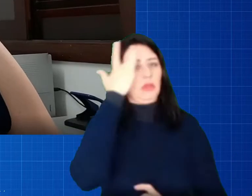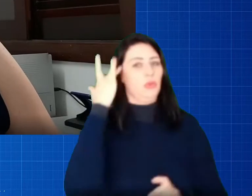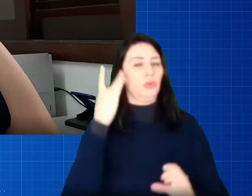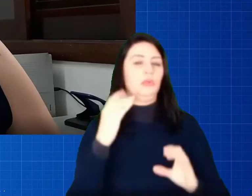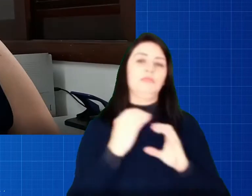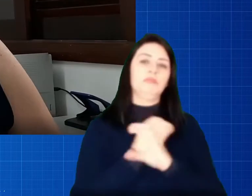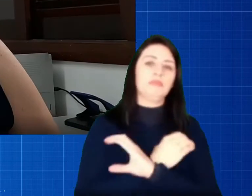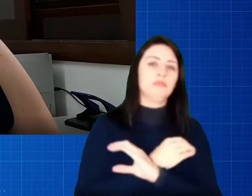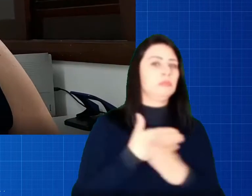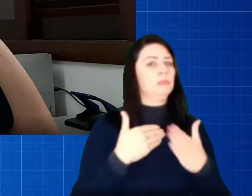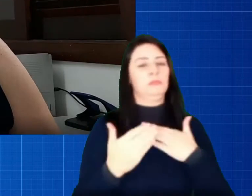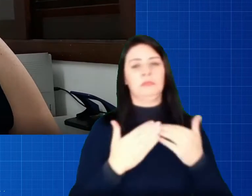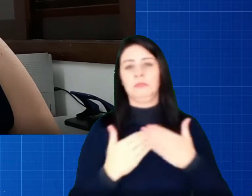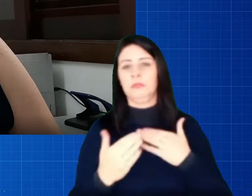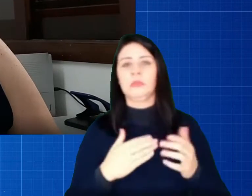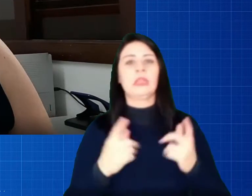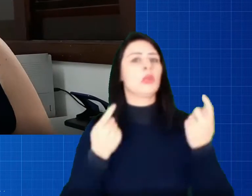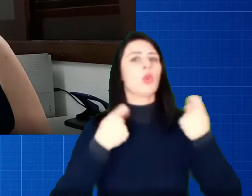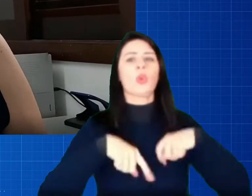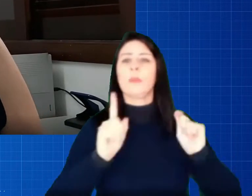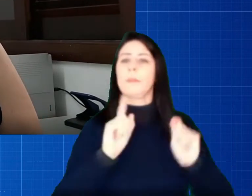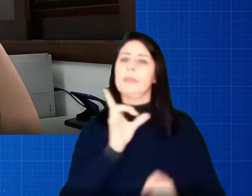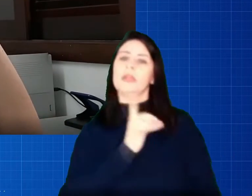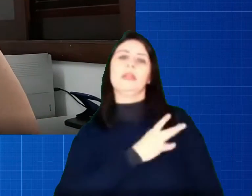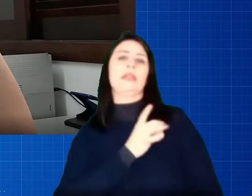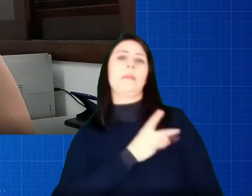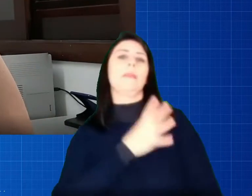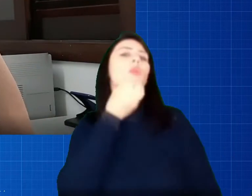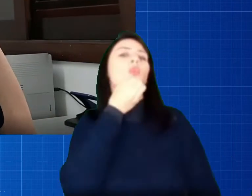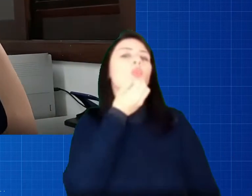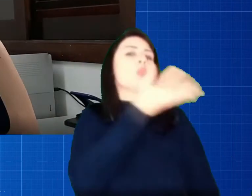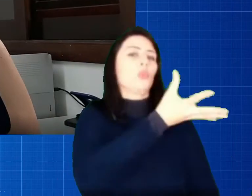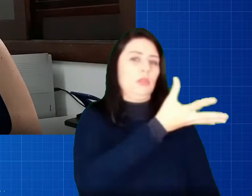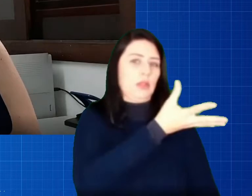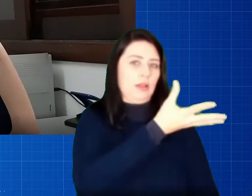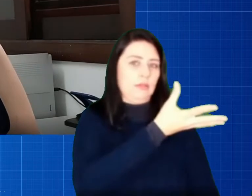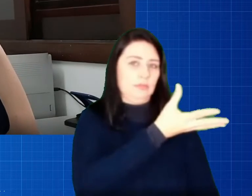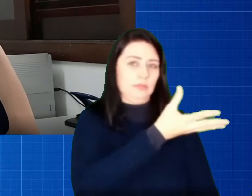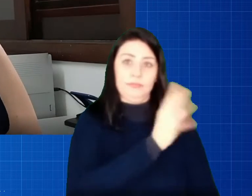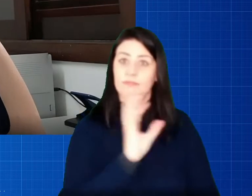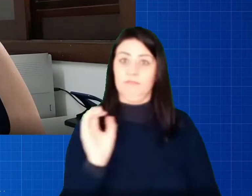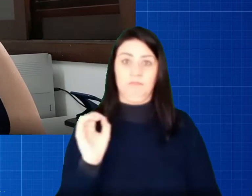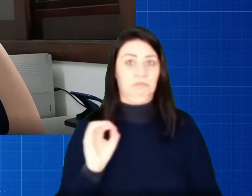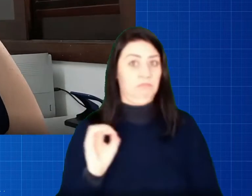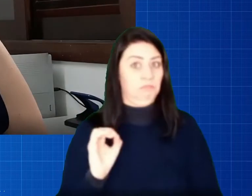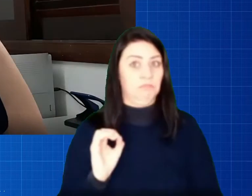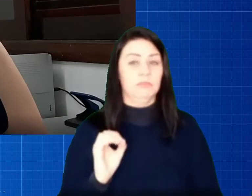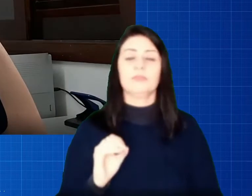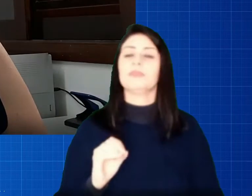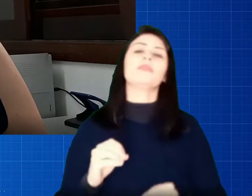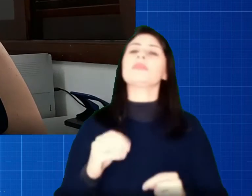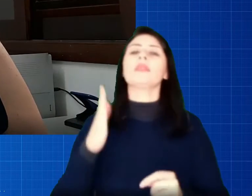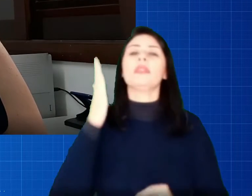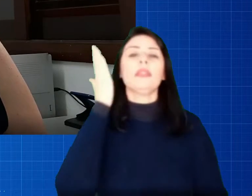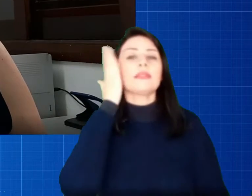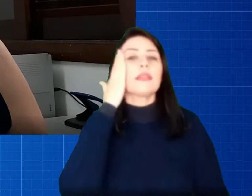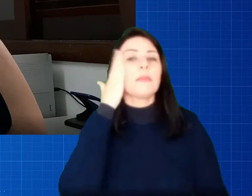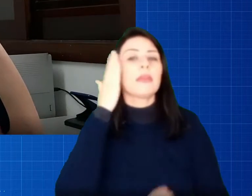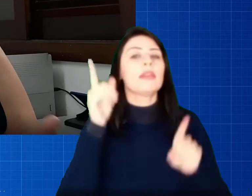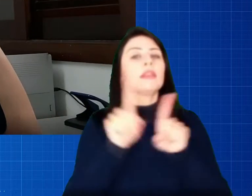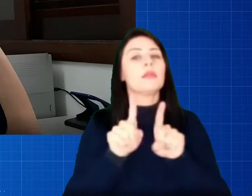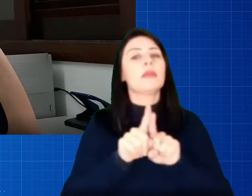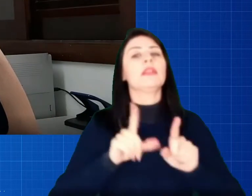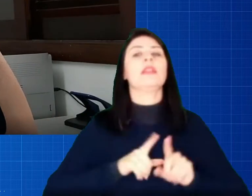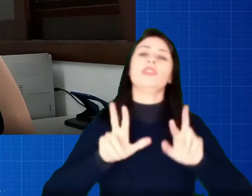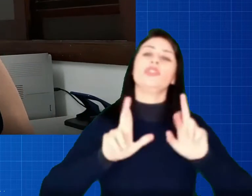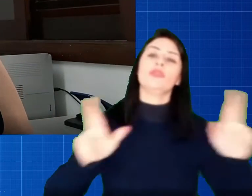confiança. E que ele não precisa ter medo de contar para alguém, né? Saber que